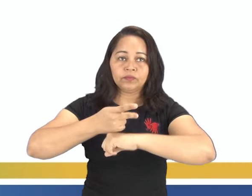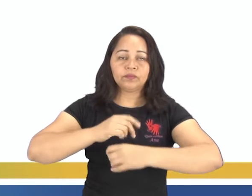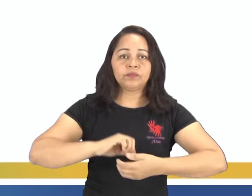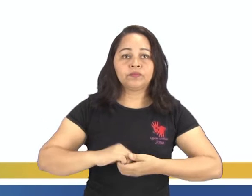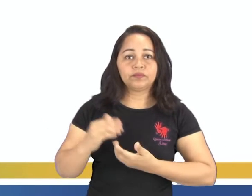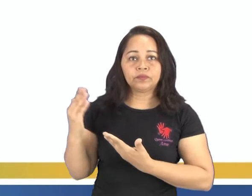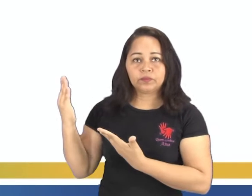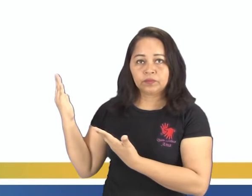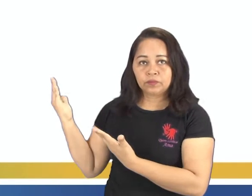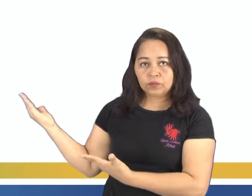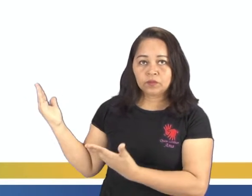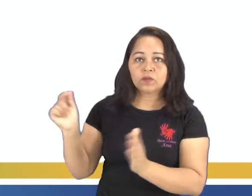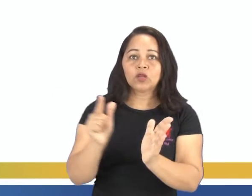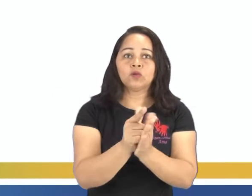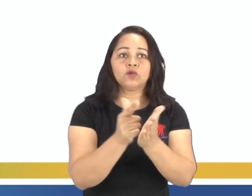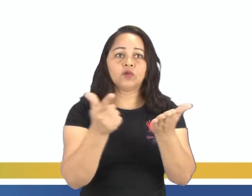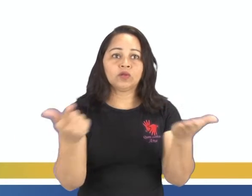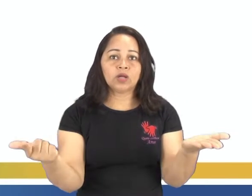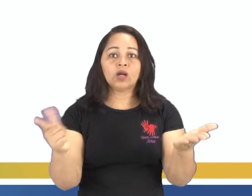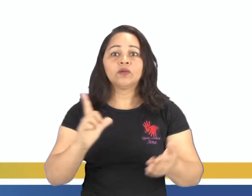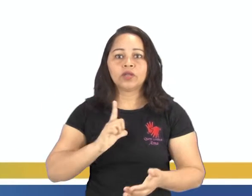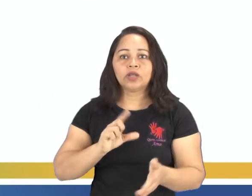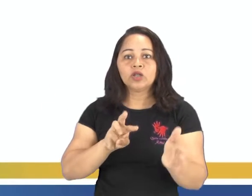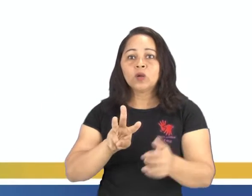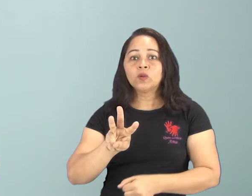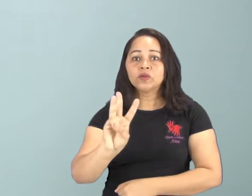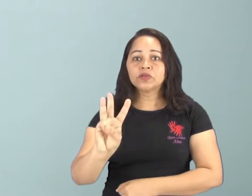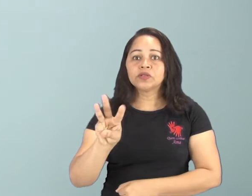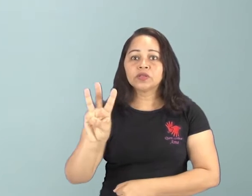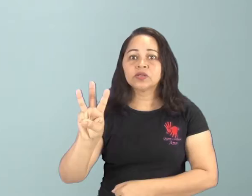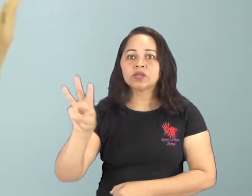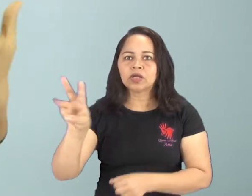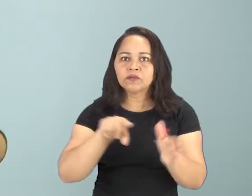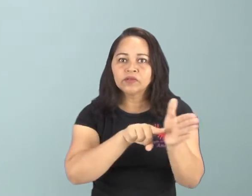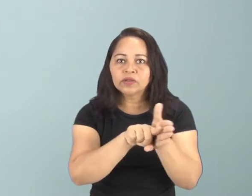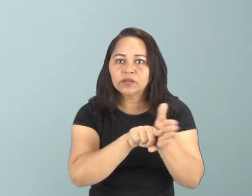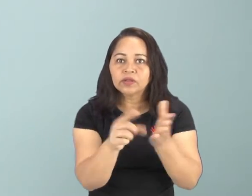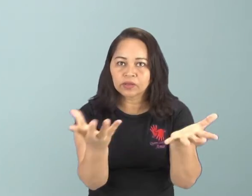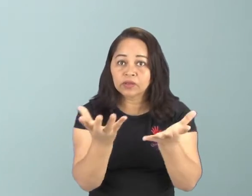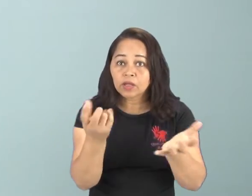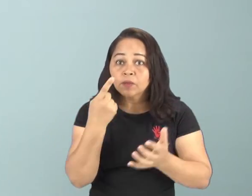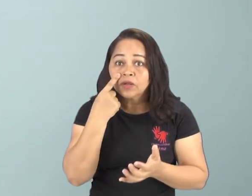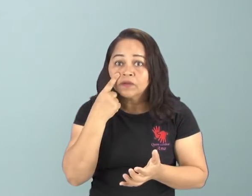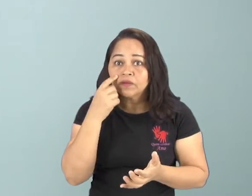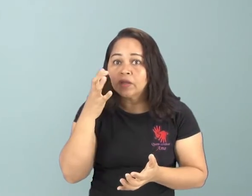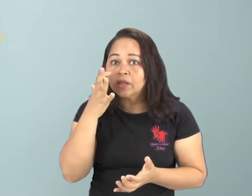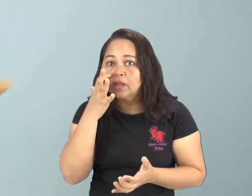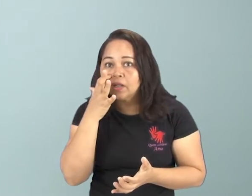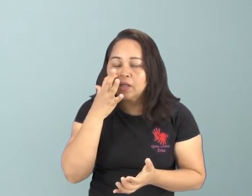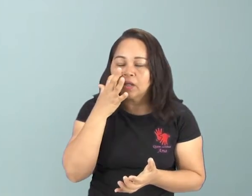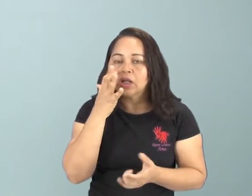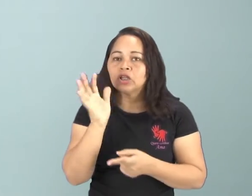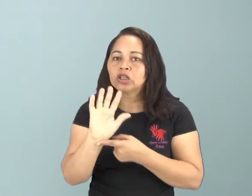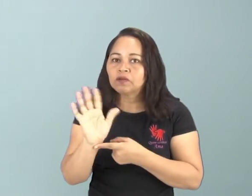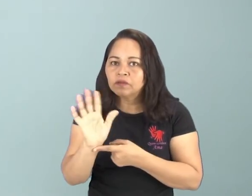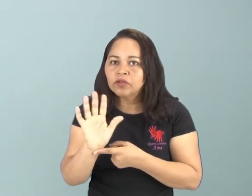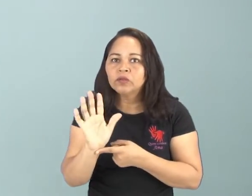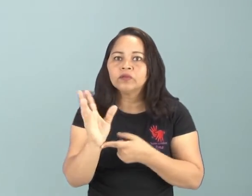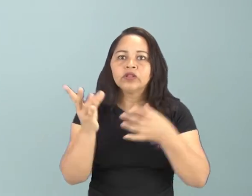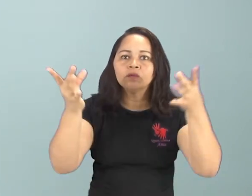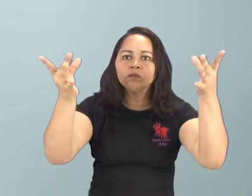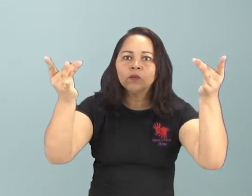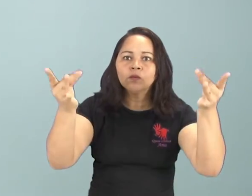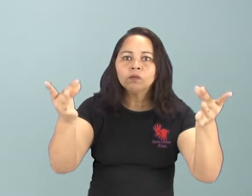tá? Então, tá aí embaixo no site, e você quiser se aprofundar mais ou ter o texto na íntegra, você pode